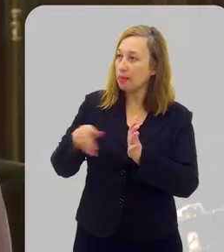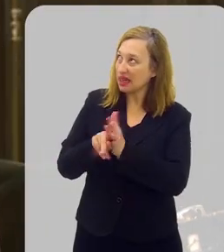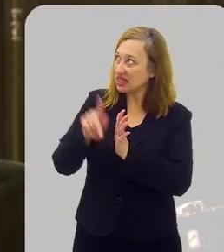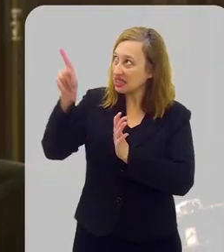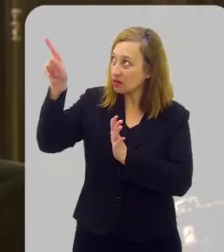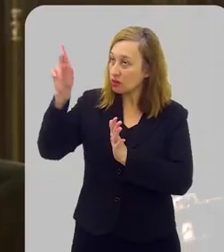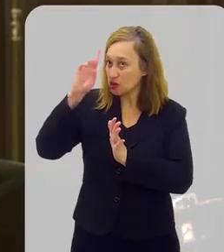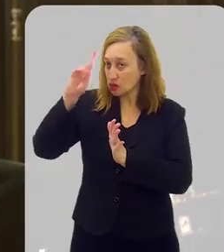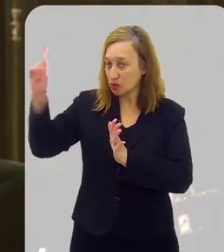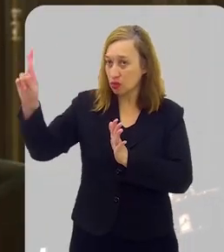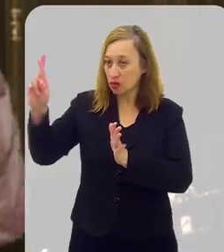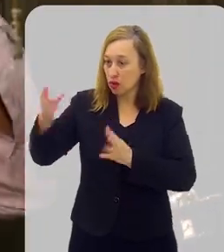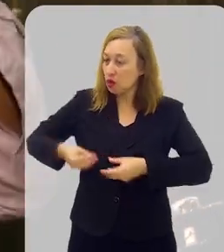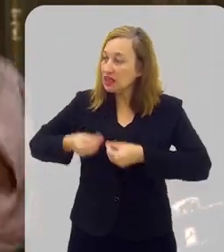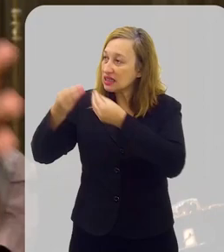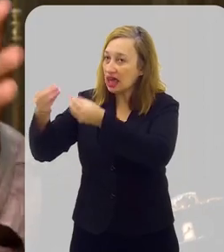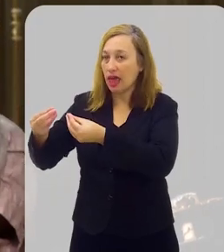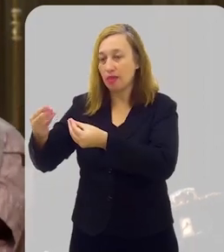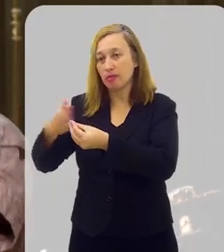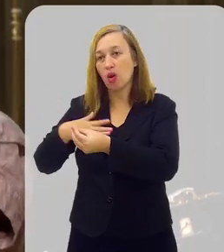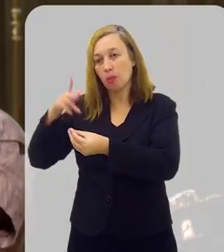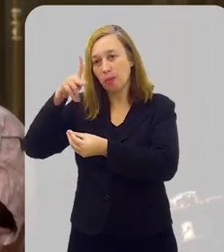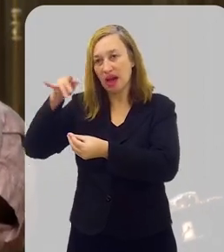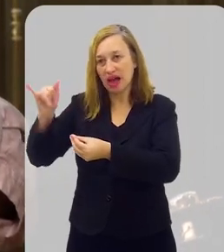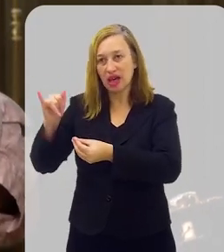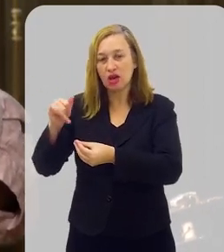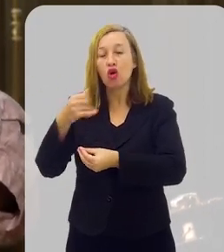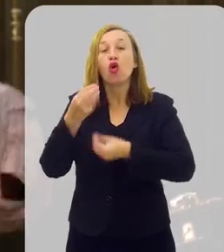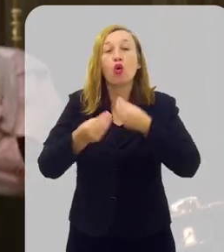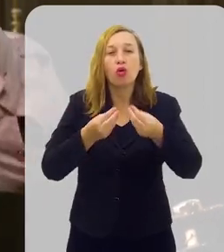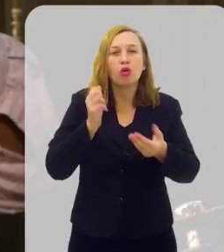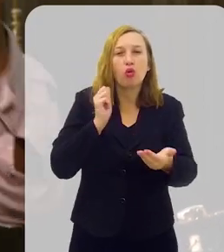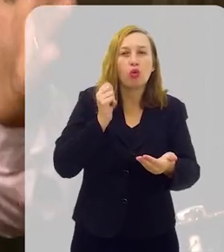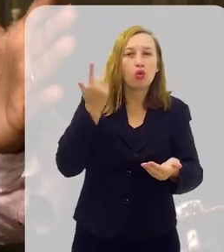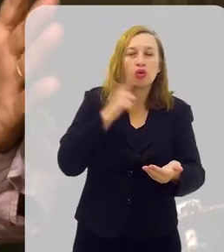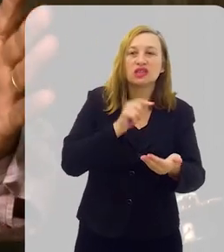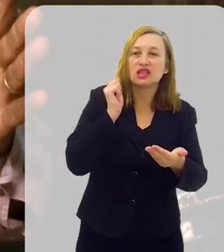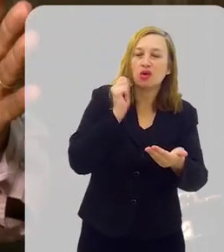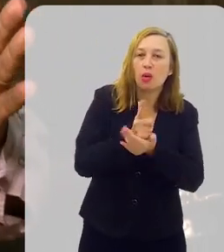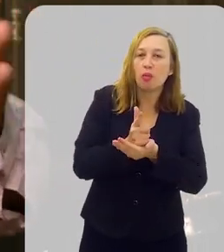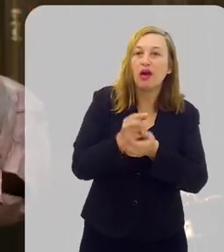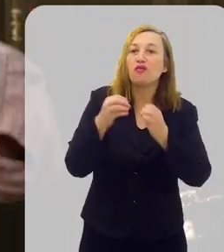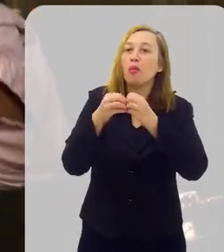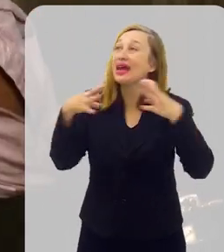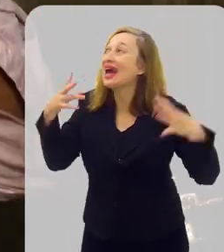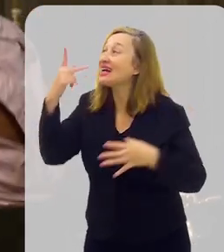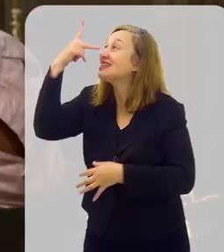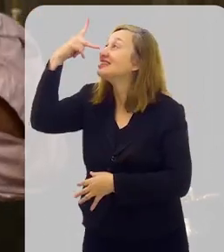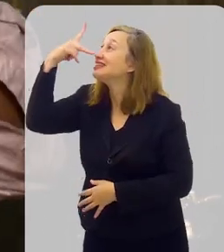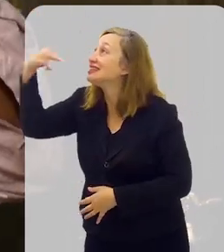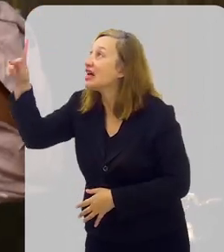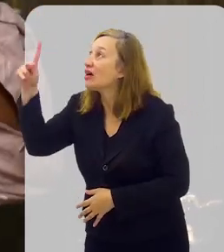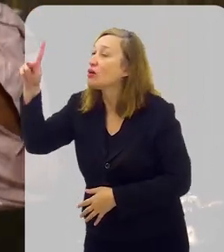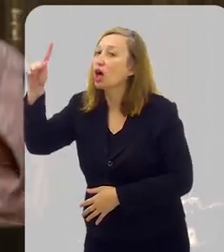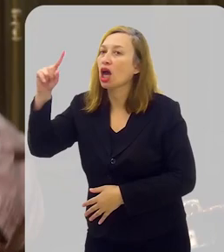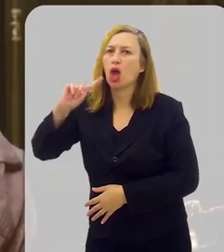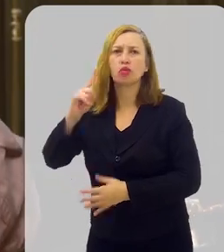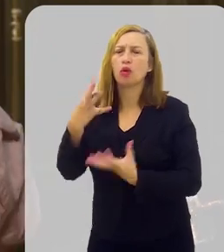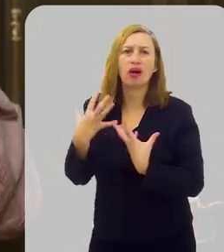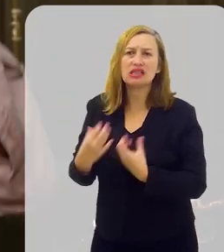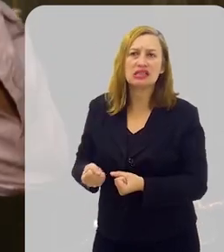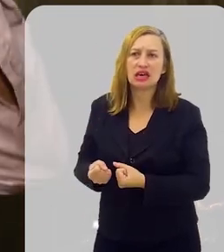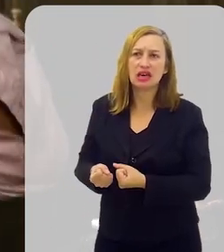casa antes de ser minha, é sua. Você entregou ao Pai. Eu entreguei para o Pai. E da maneira que eu consegui